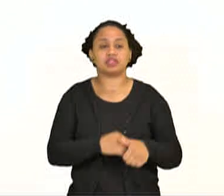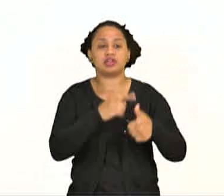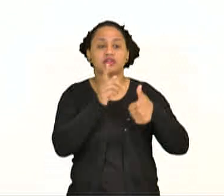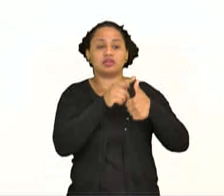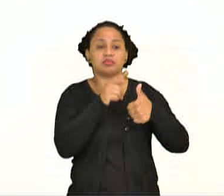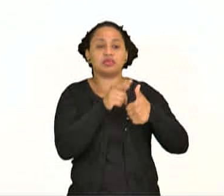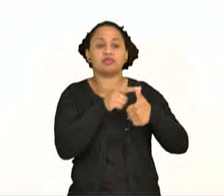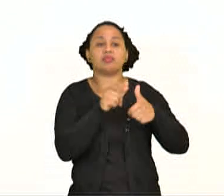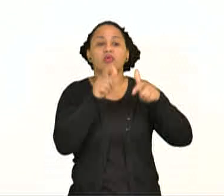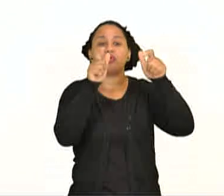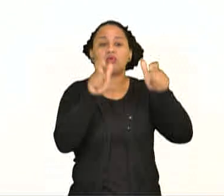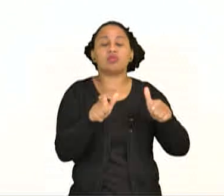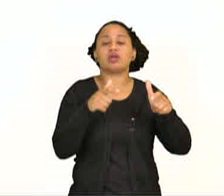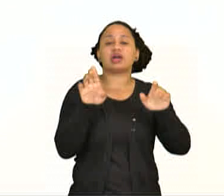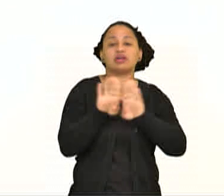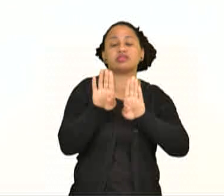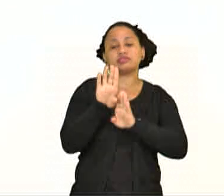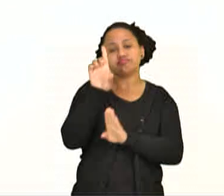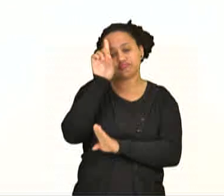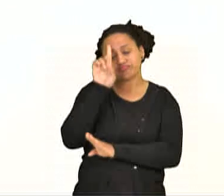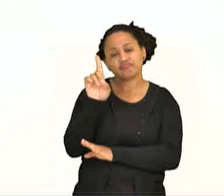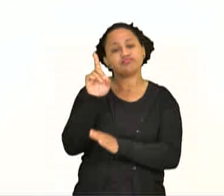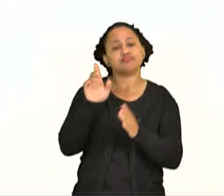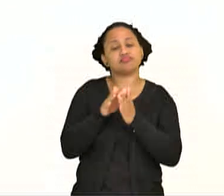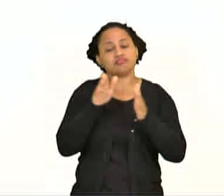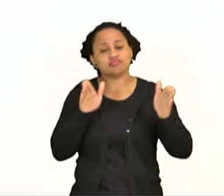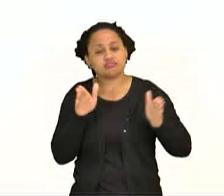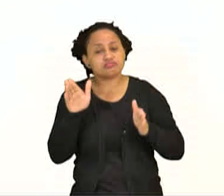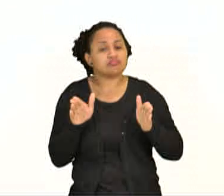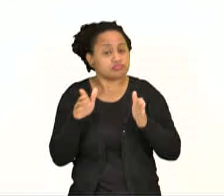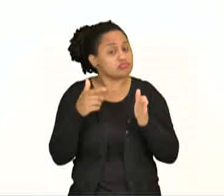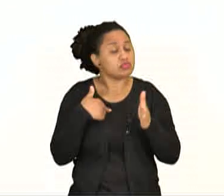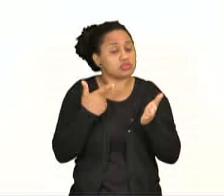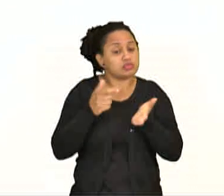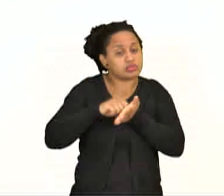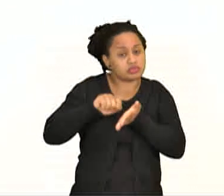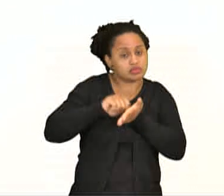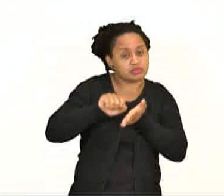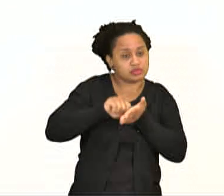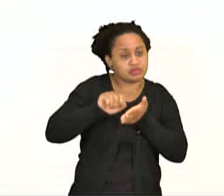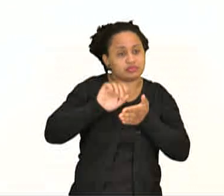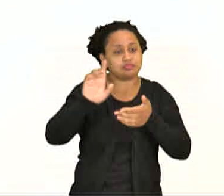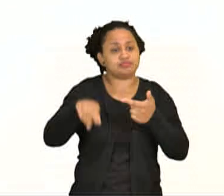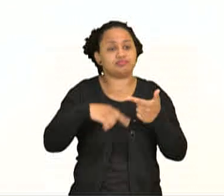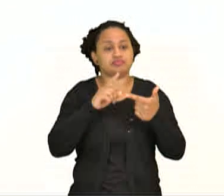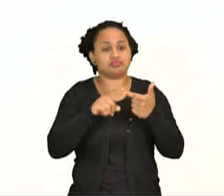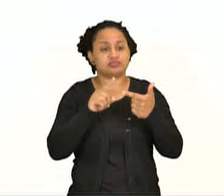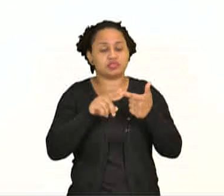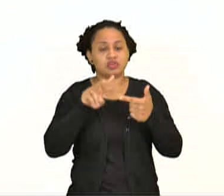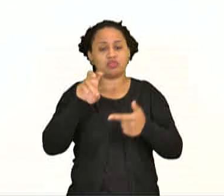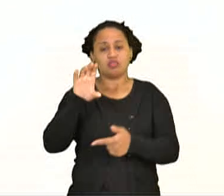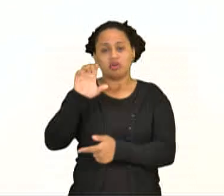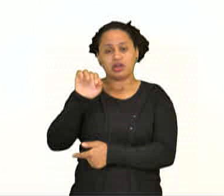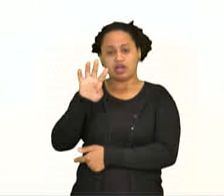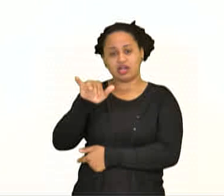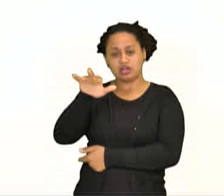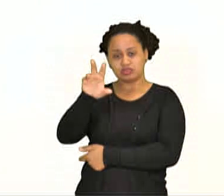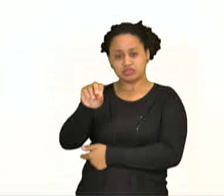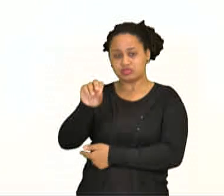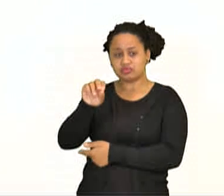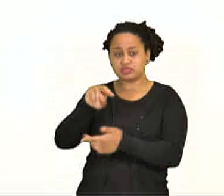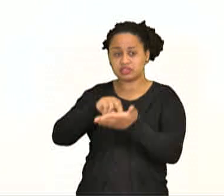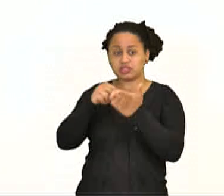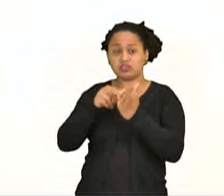carta, o local e data. É o primeiro elemento que eu coloco ali já no início da carta. O vocativo é o nome